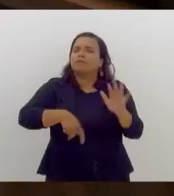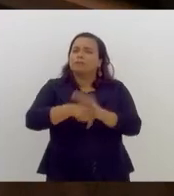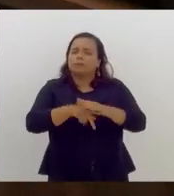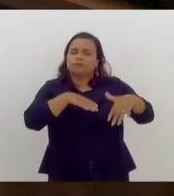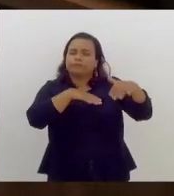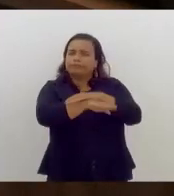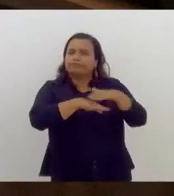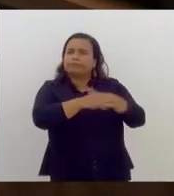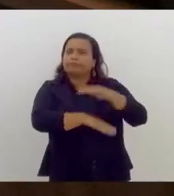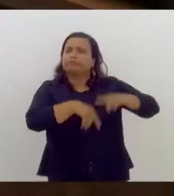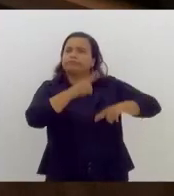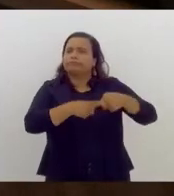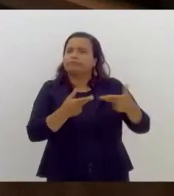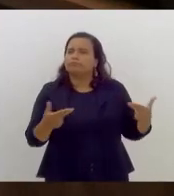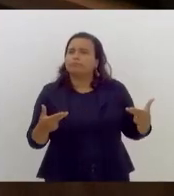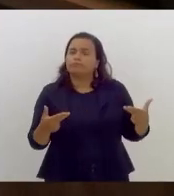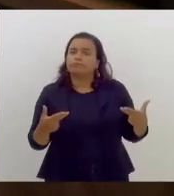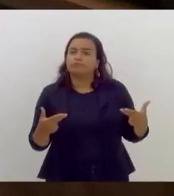Olha,